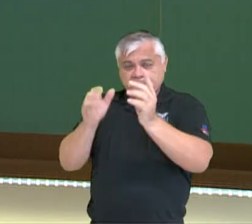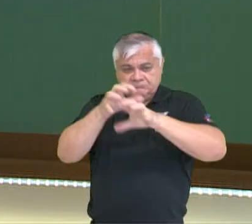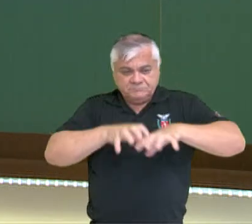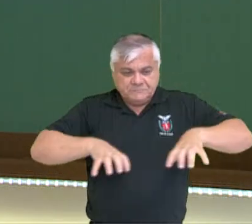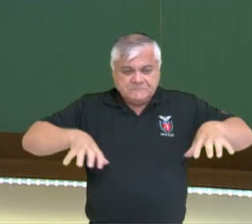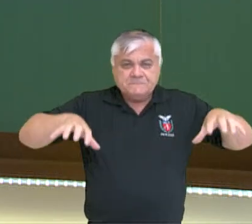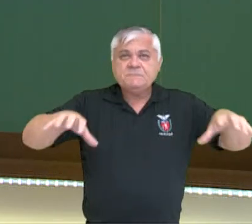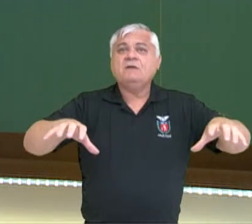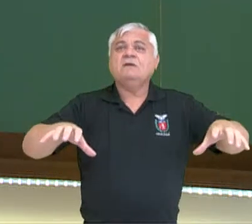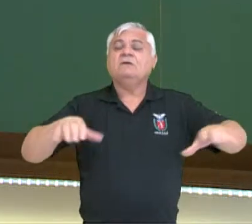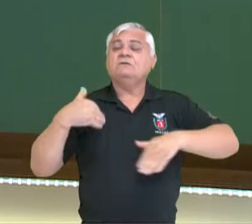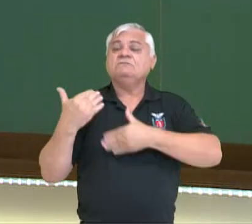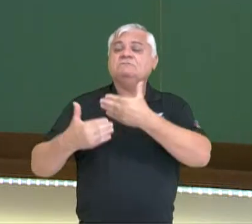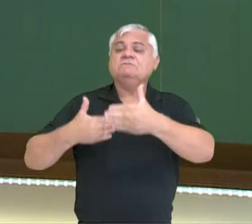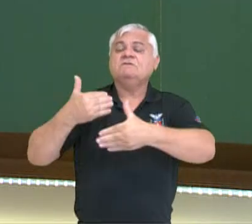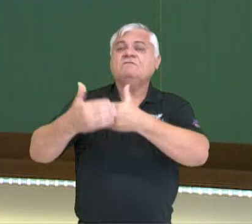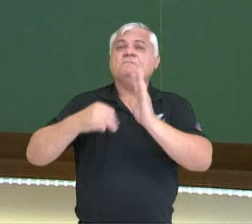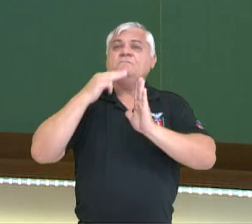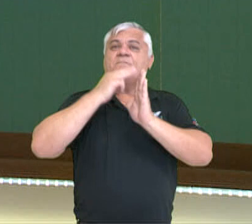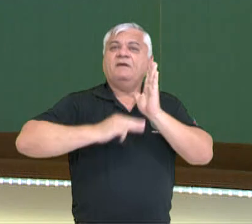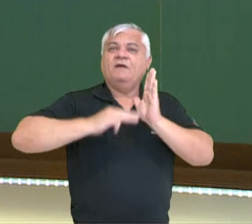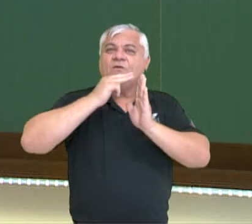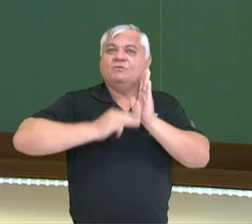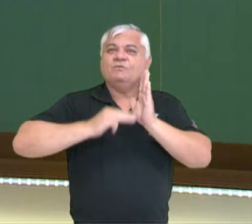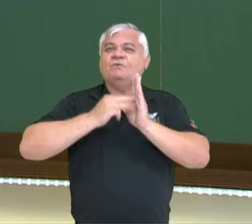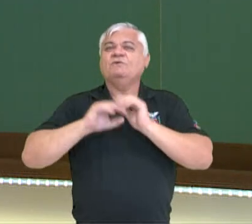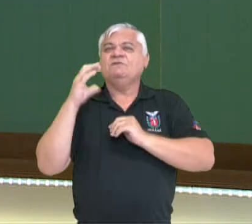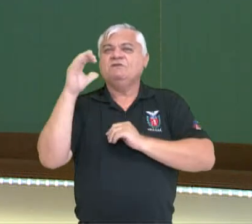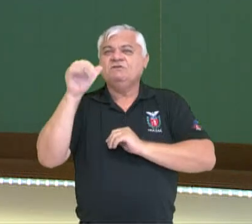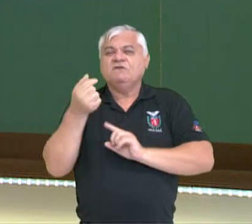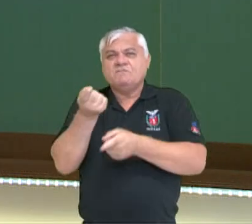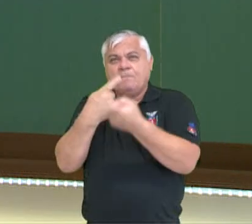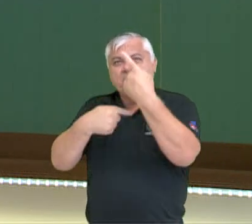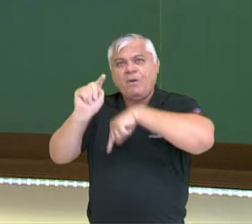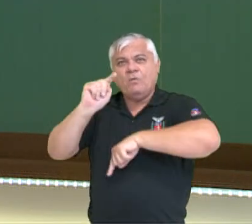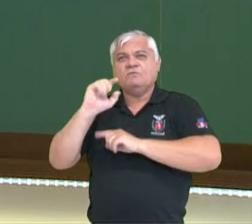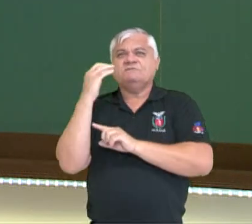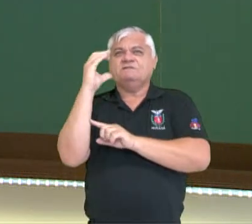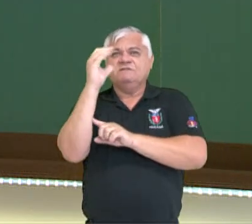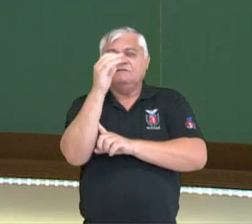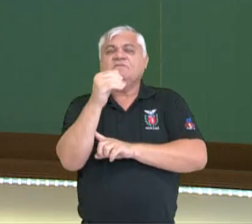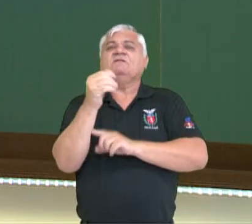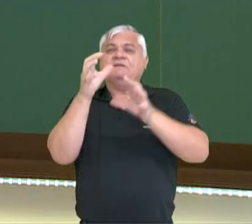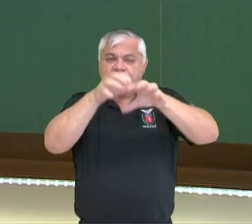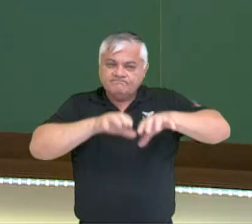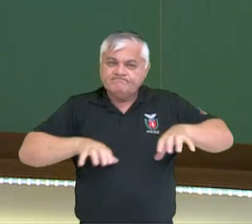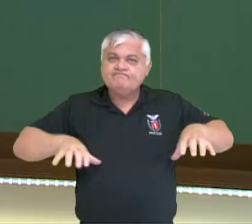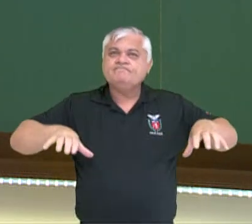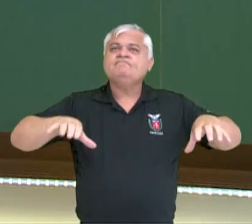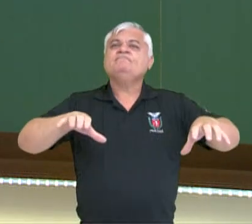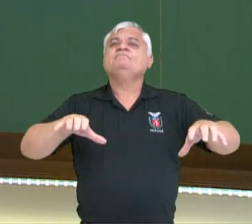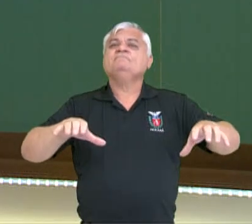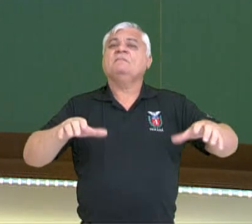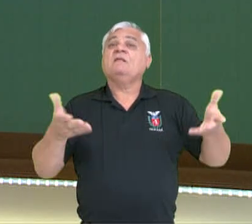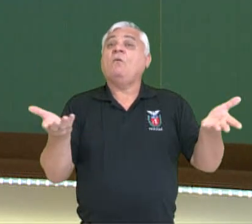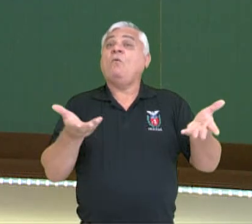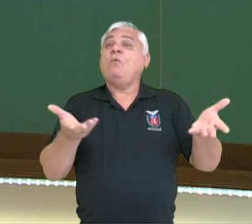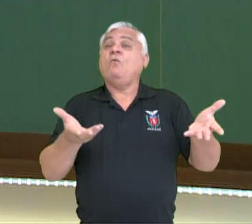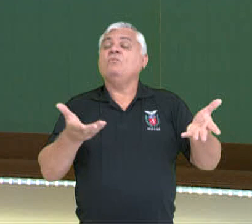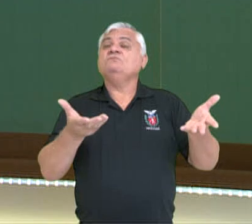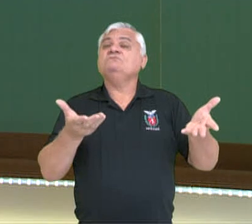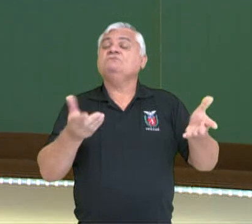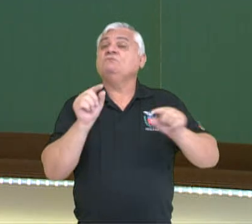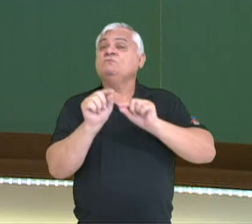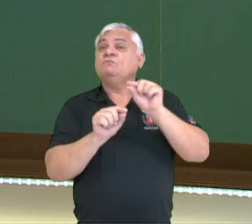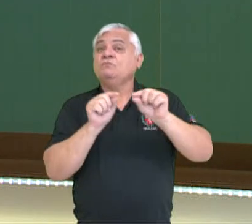o desenvolvimento do método científico, a revolução científica, tudo isso separa de uma vez por todas o que nós compreendemos